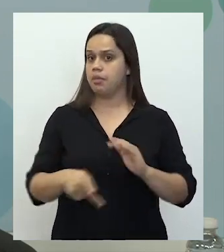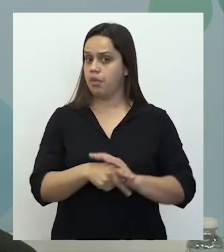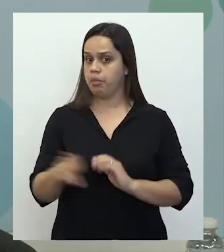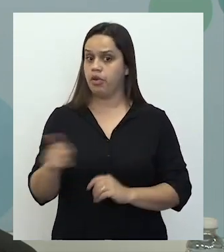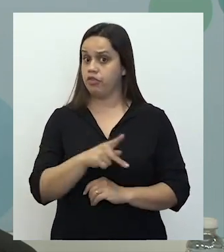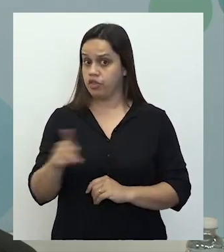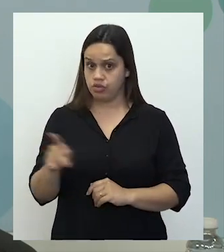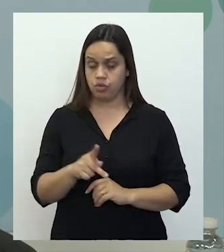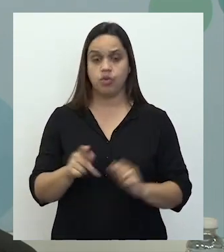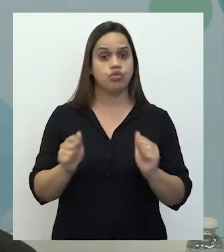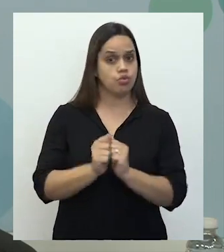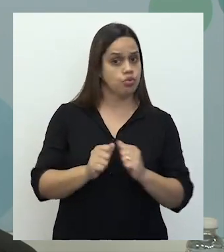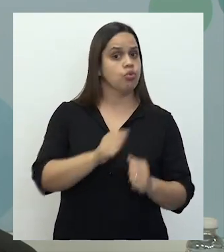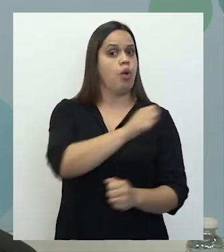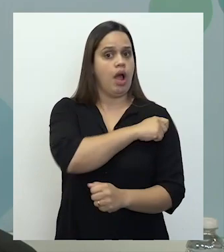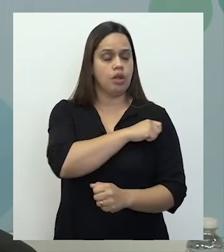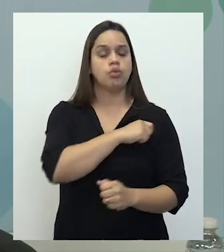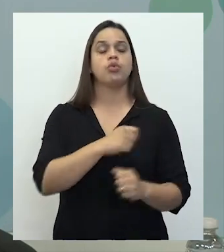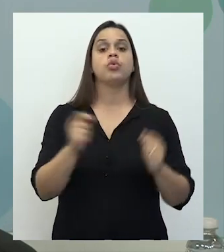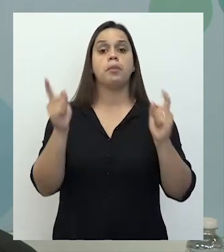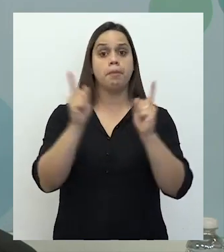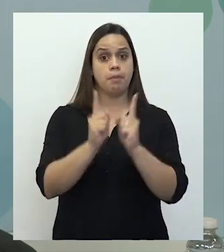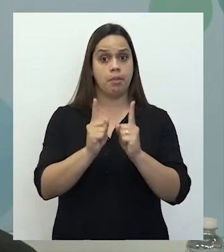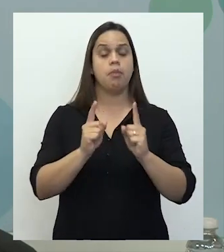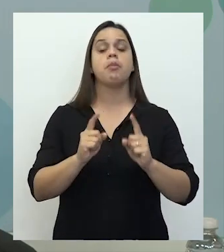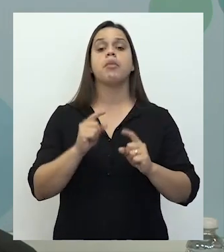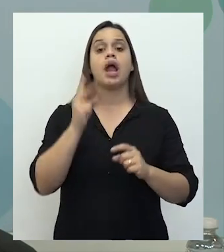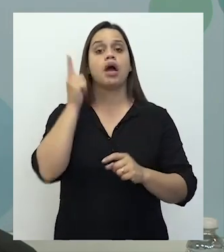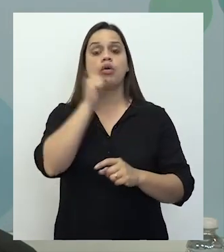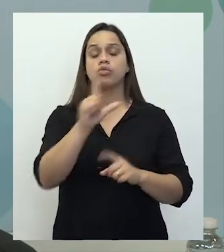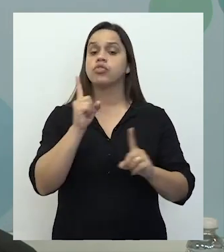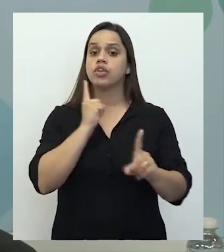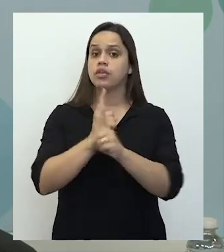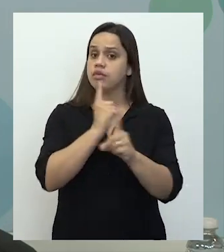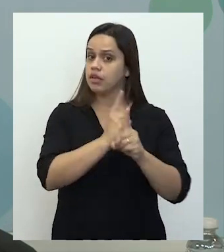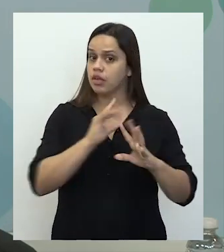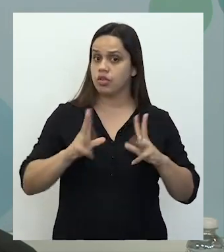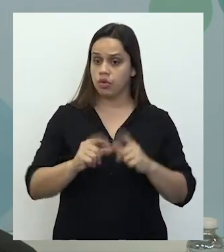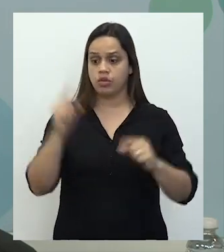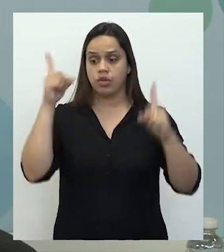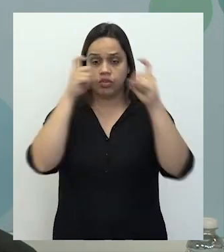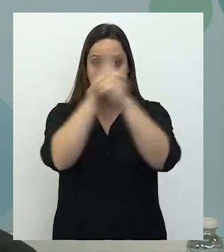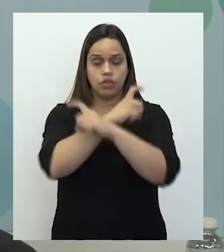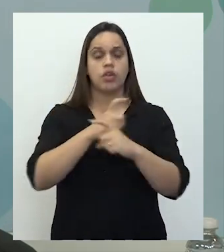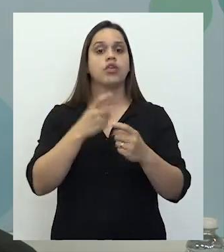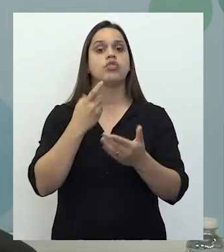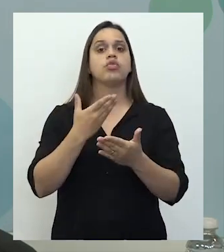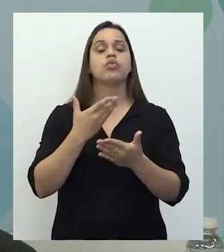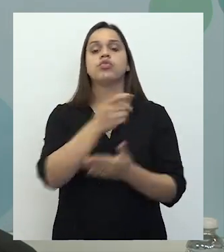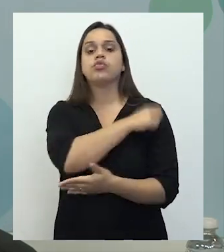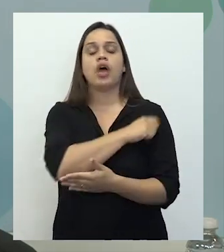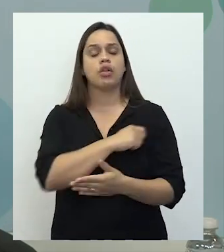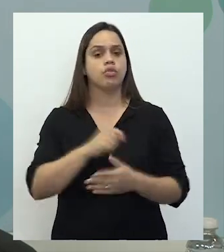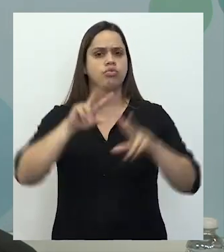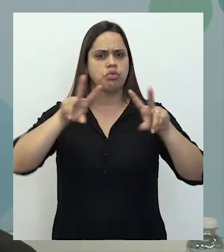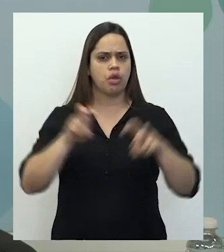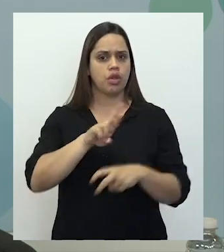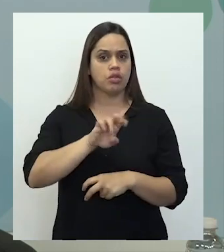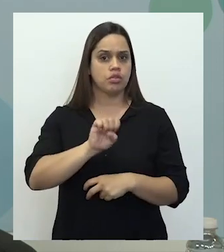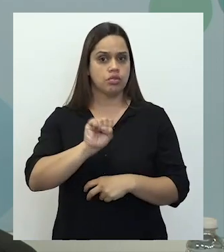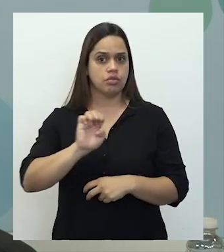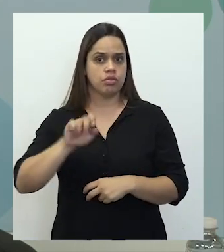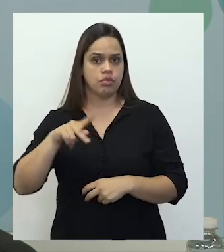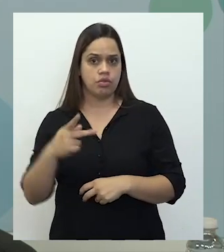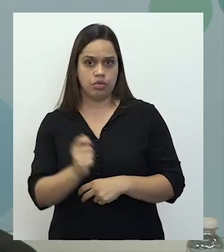muito próximo, né? Os professores e os alunos, para conseguir identificar as dificuldades dos alunos em relação à resenha. Mas vamos